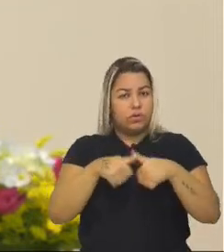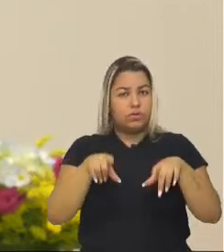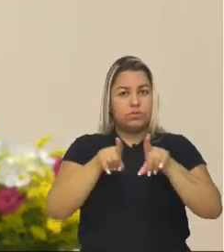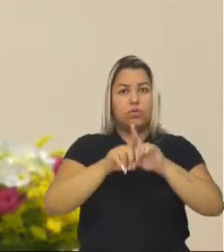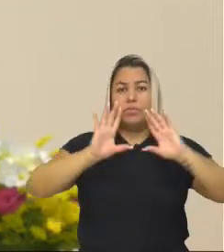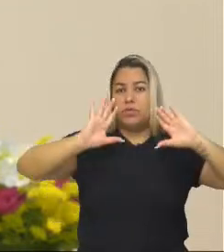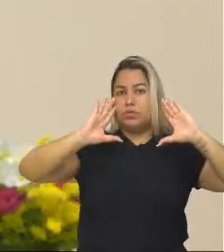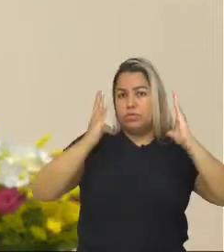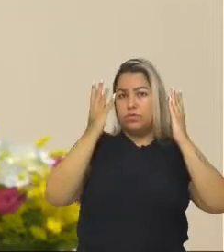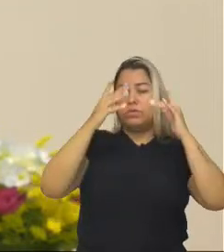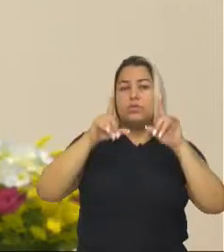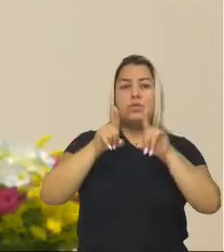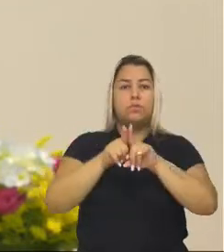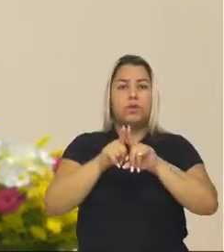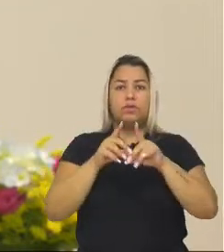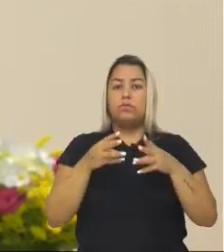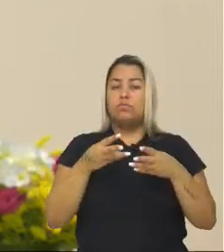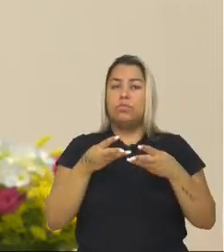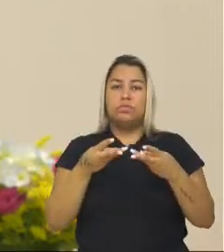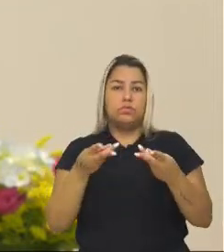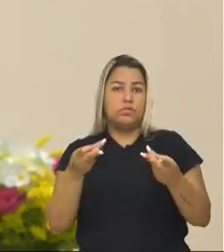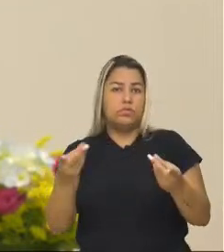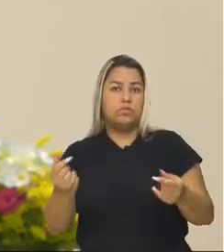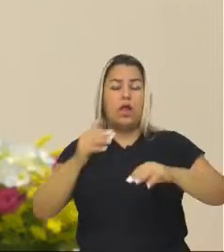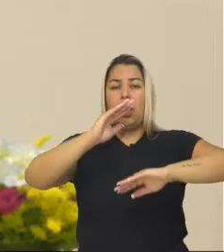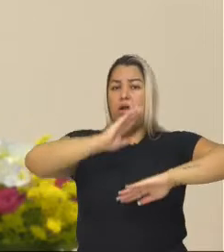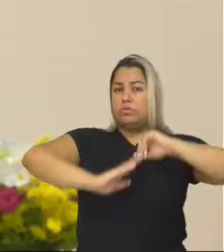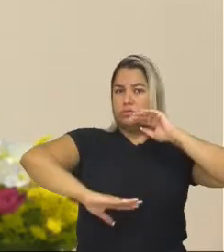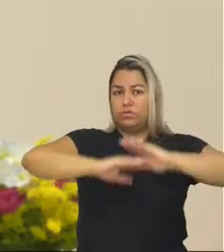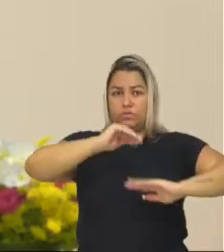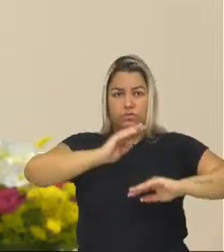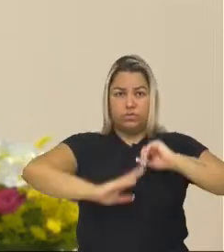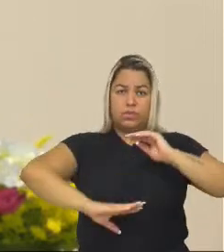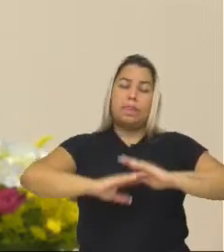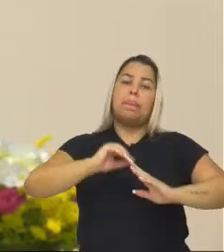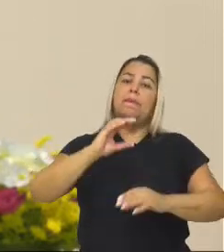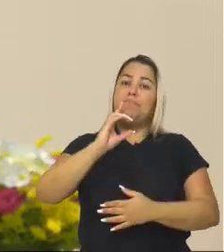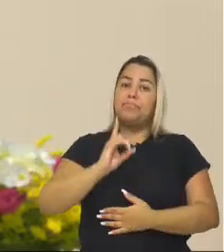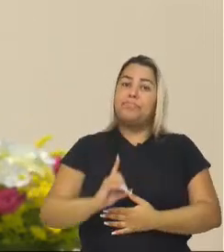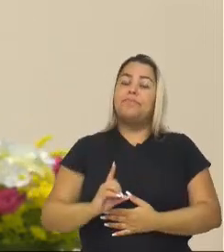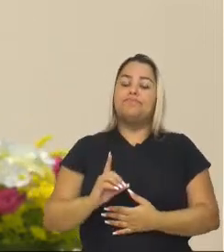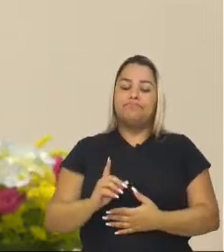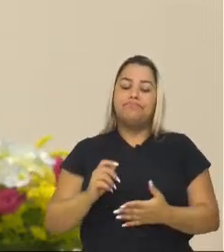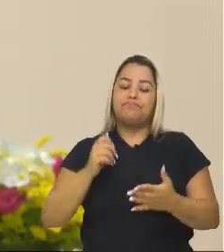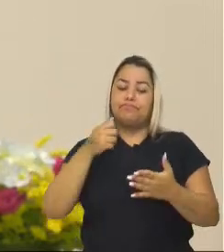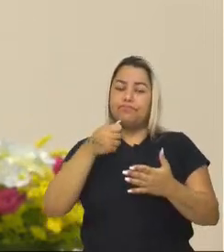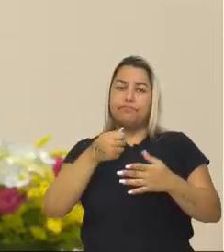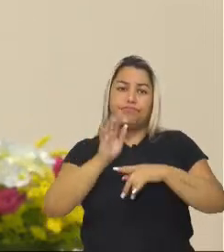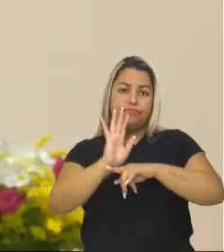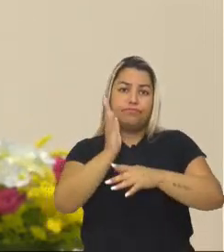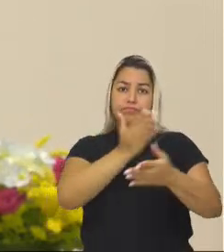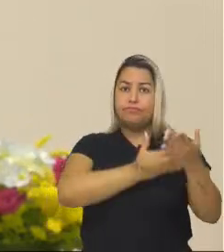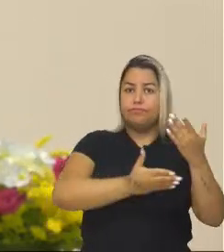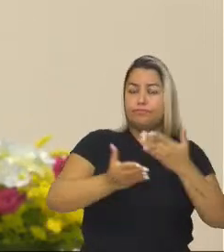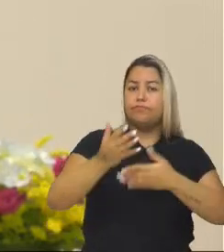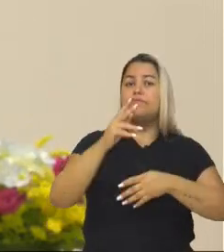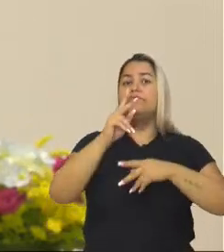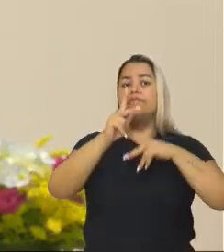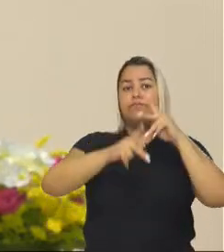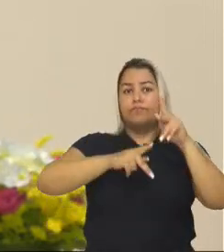evento, tantas e tantas outras ações, né, na direção da defesa dos direitos humanos da